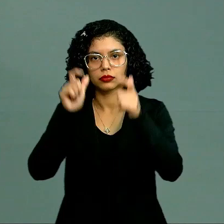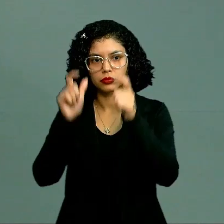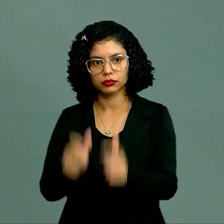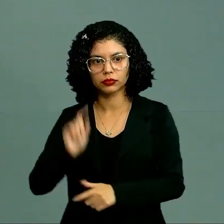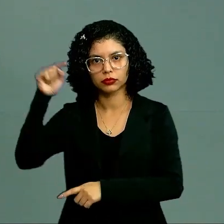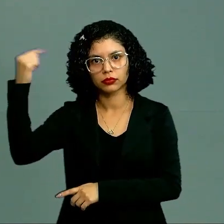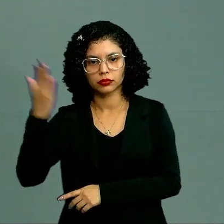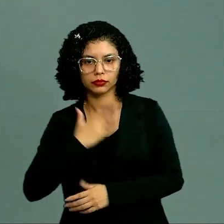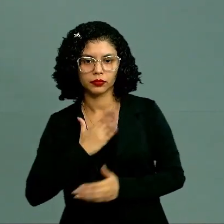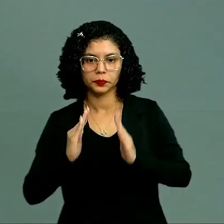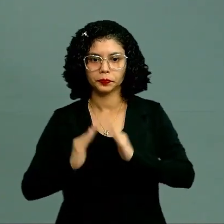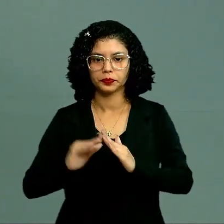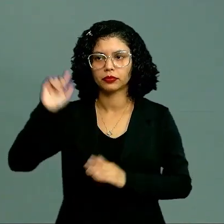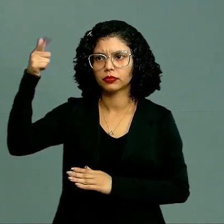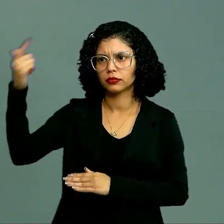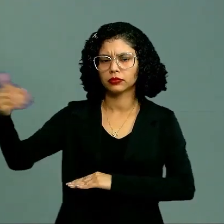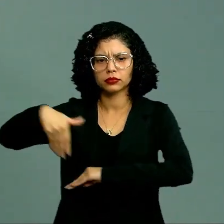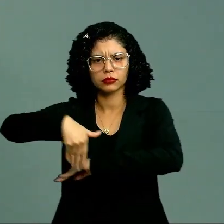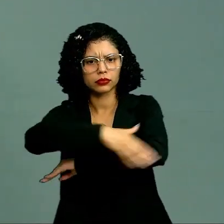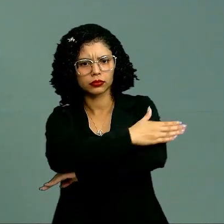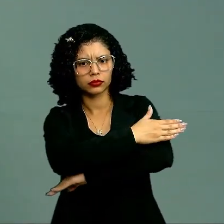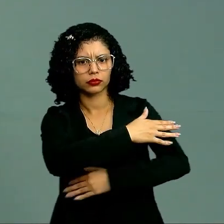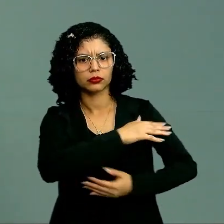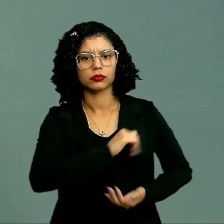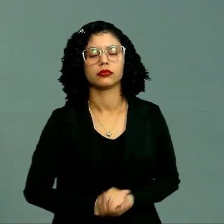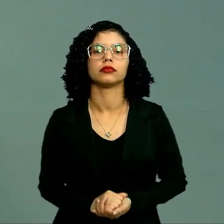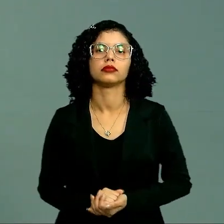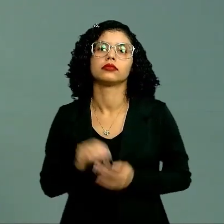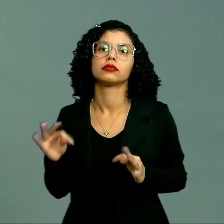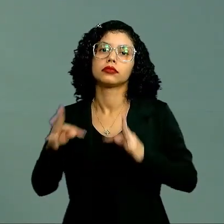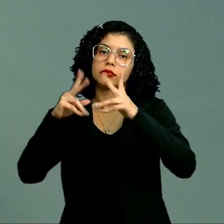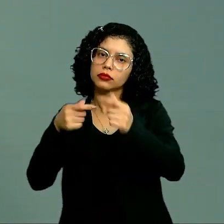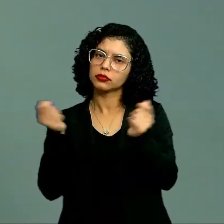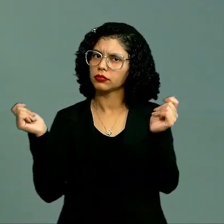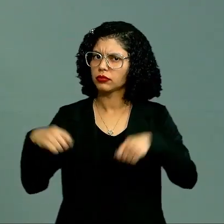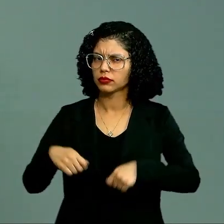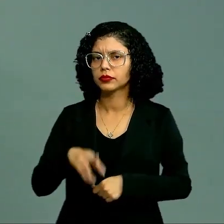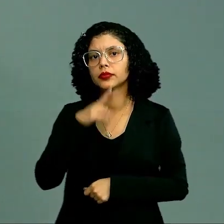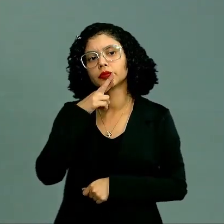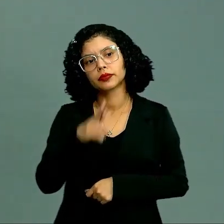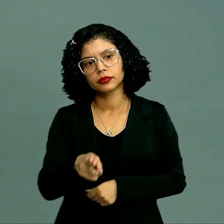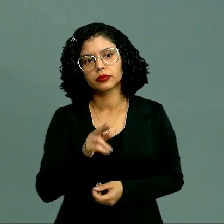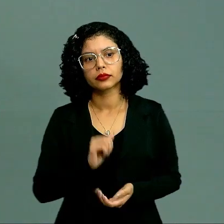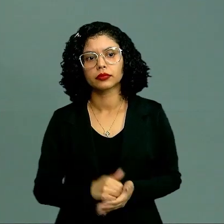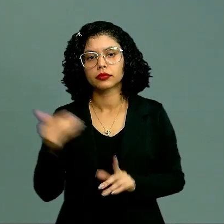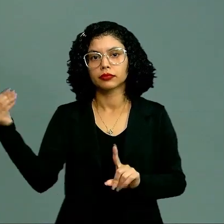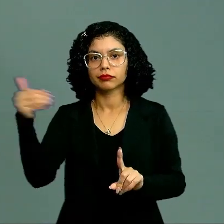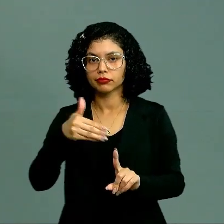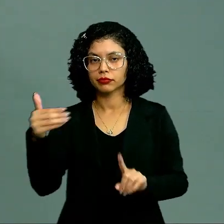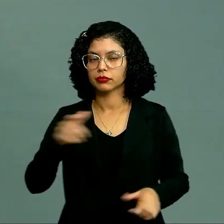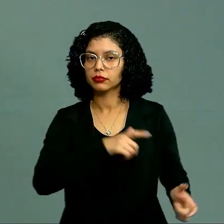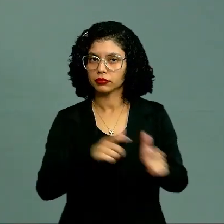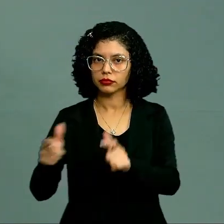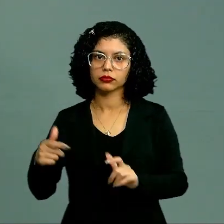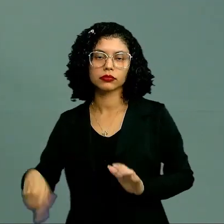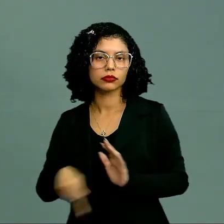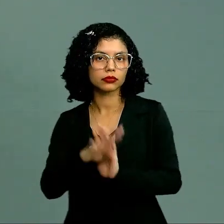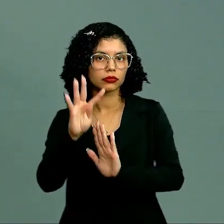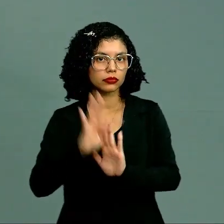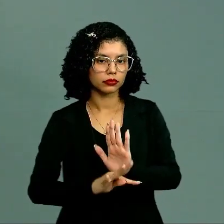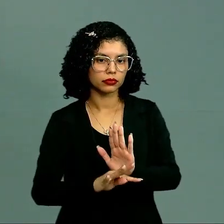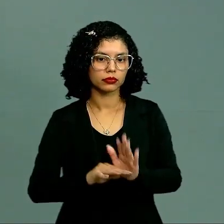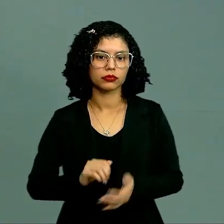minha casa, lá na esquina, dá ideia de lugar. Então, provavelmente, essa questão ela vai fazer referência a um lugar dentro do